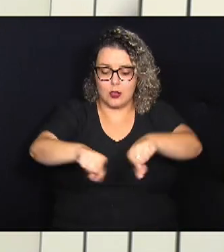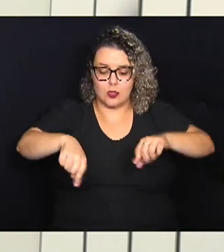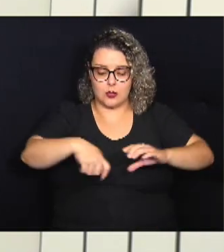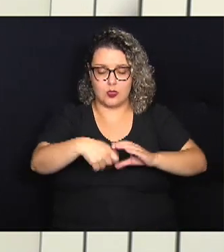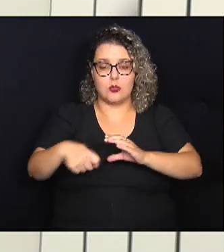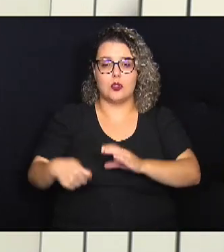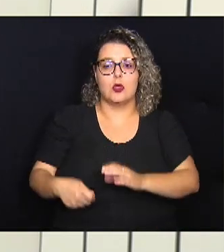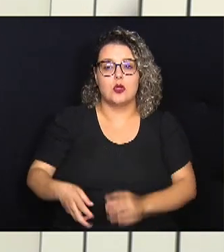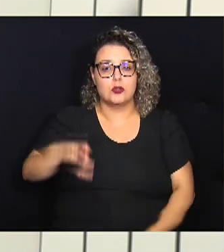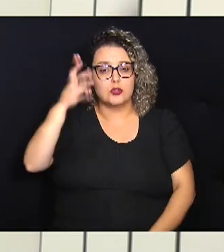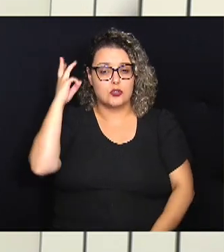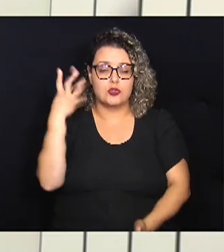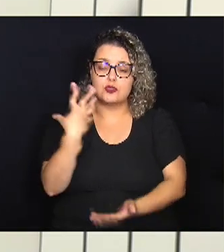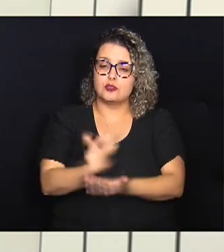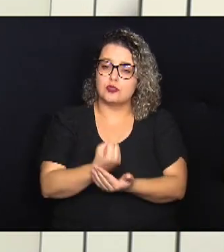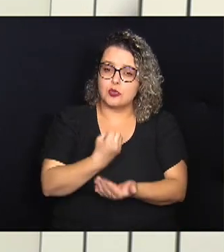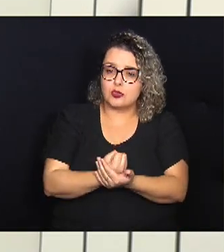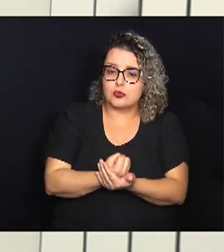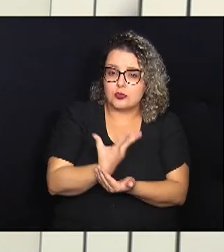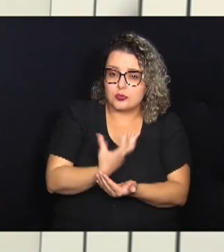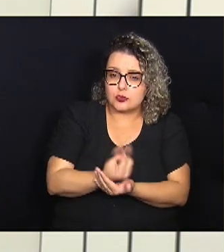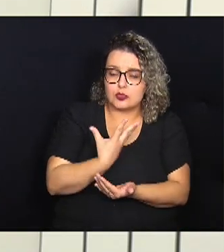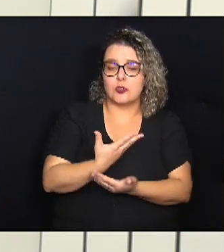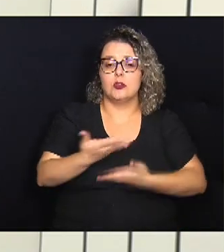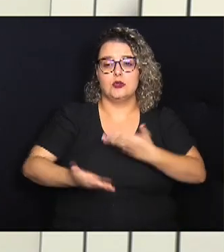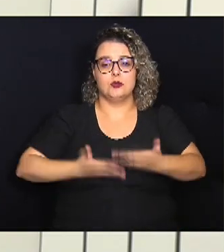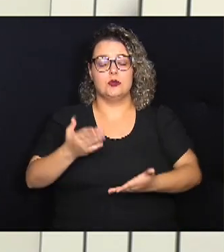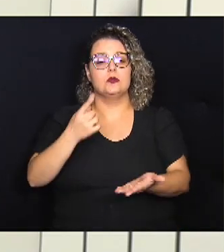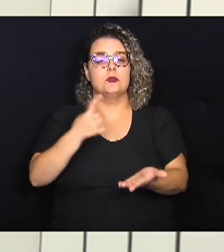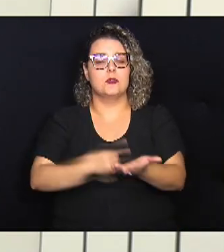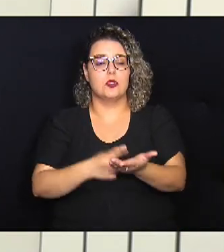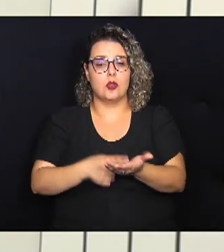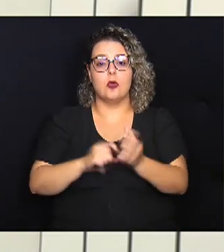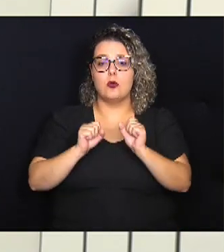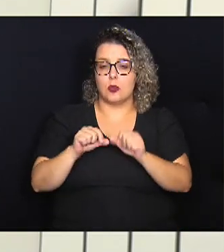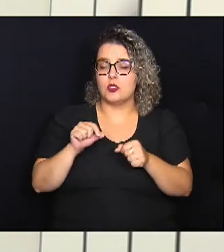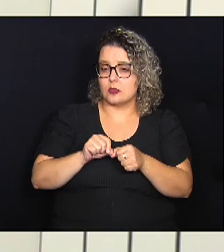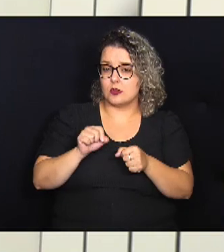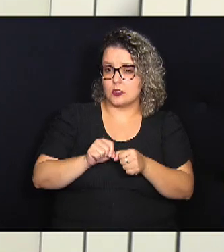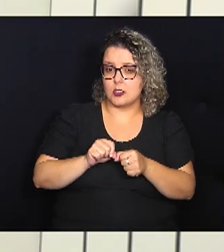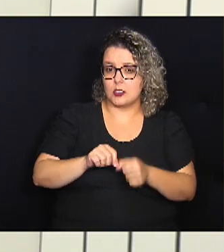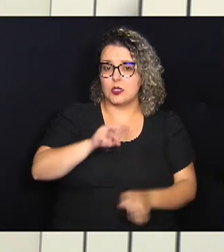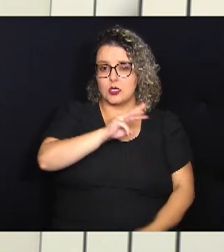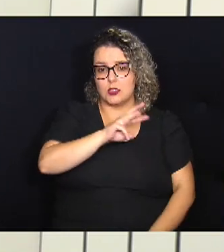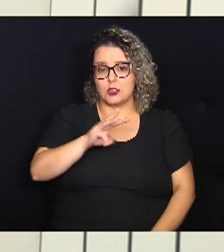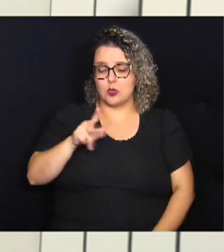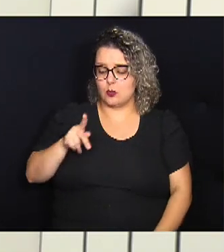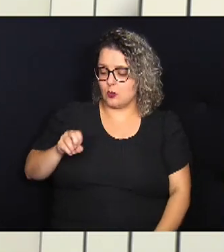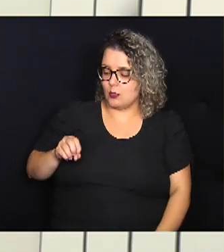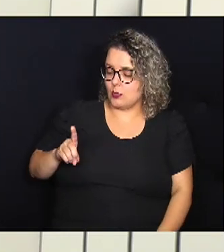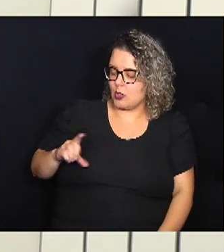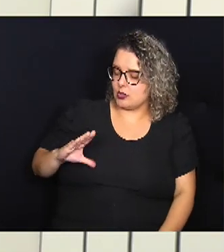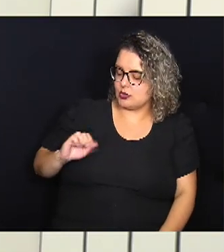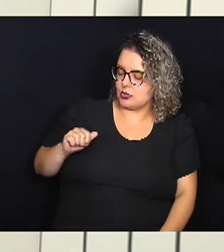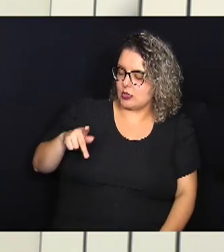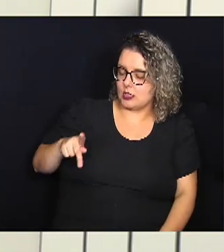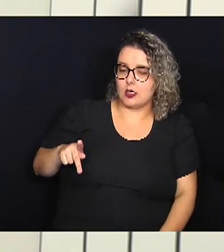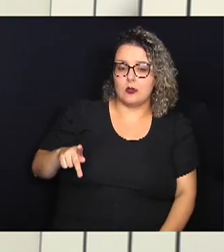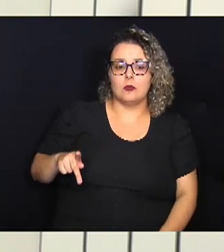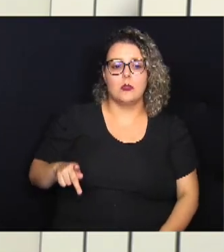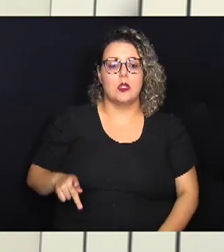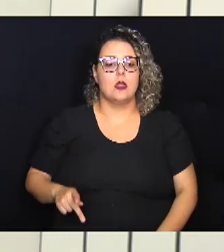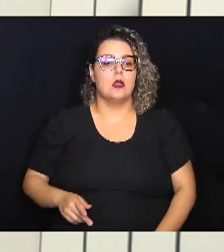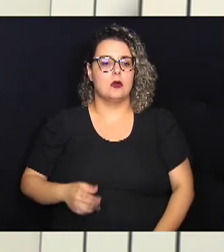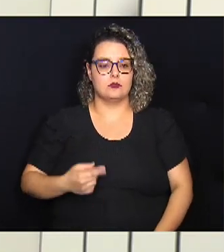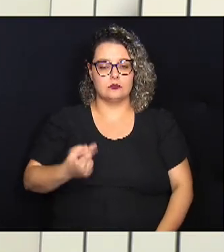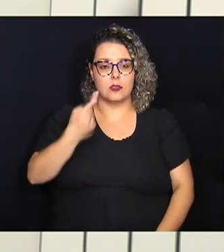de podcast. E o serviço e o agendamento podem ser feitos pela página da Podcamp, um serviço gratuito para quem quer trabalhar